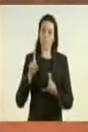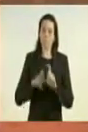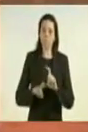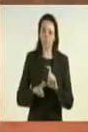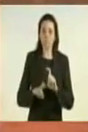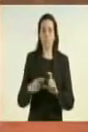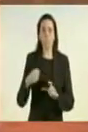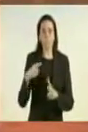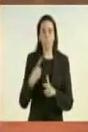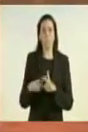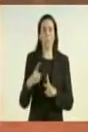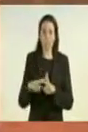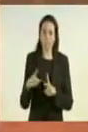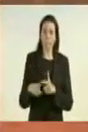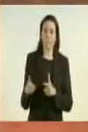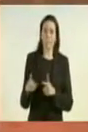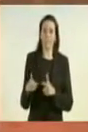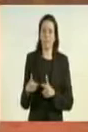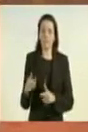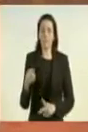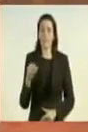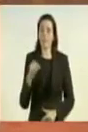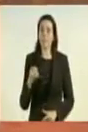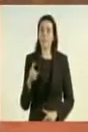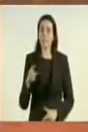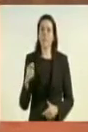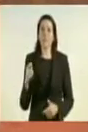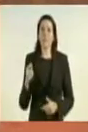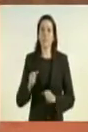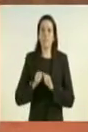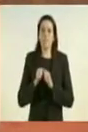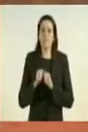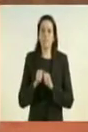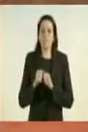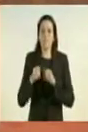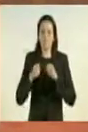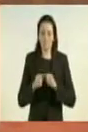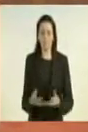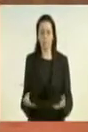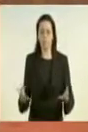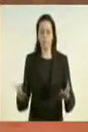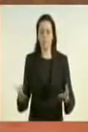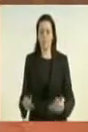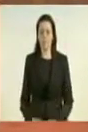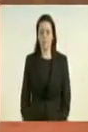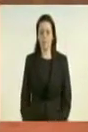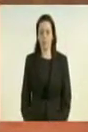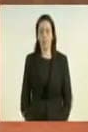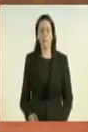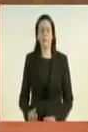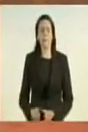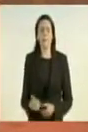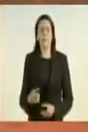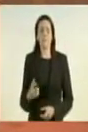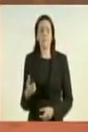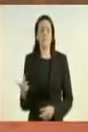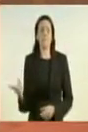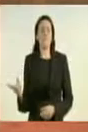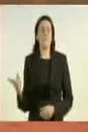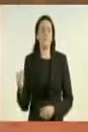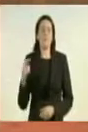financeiros. Quando você extrapola o seu limite de gasto para conseguir recuperar, é difícil,